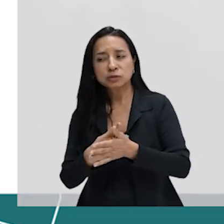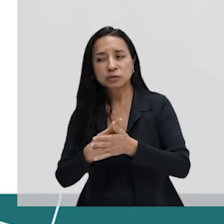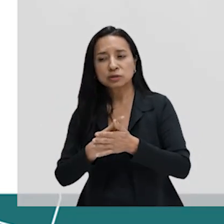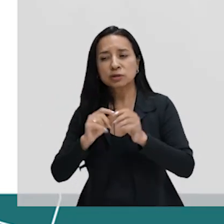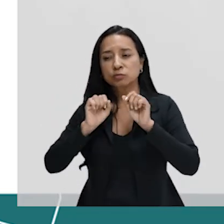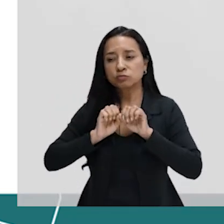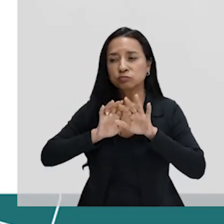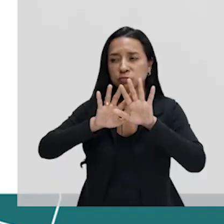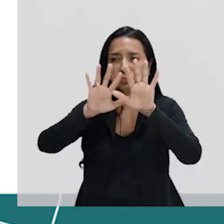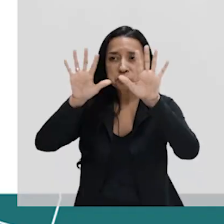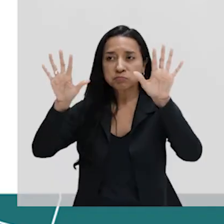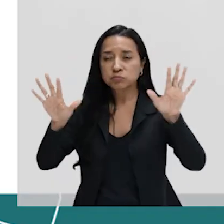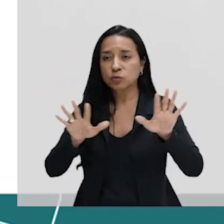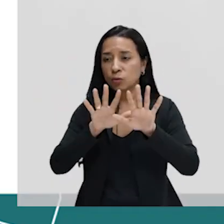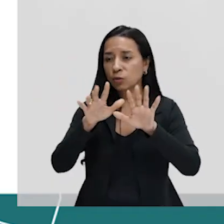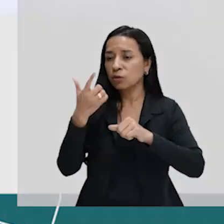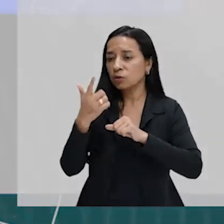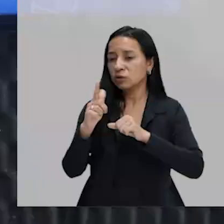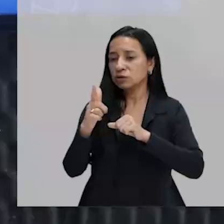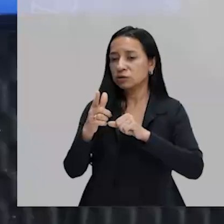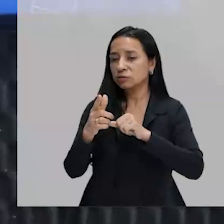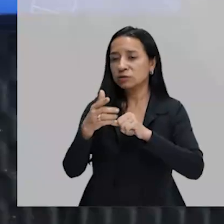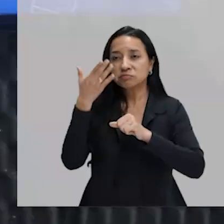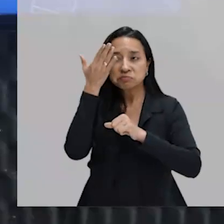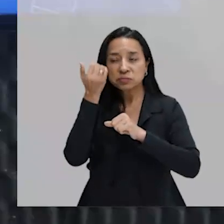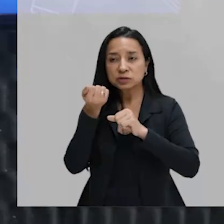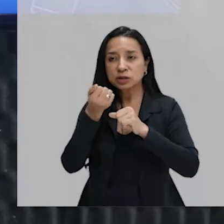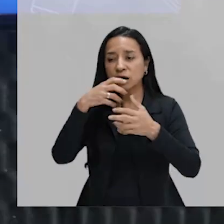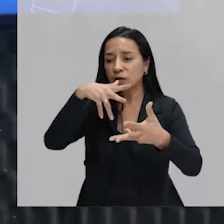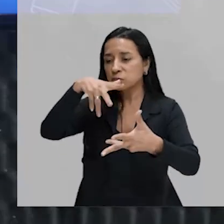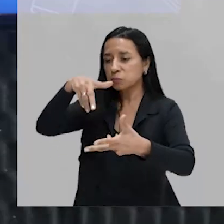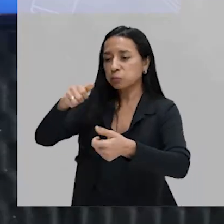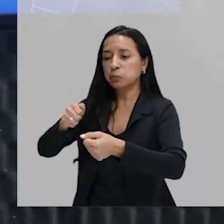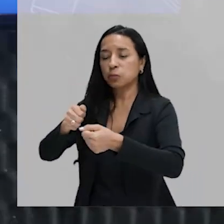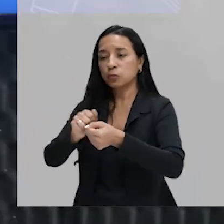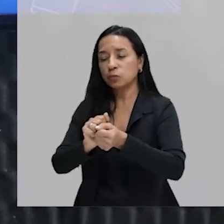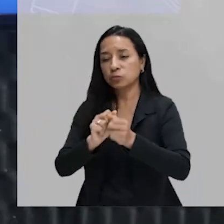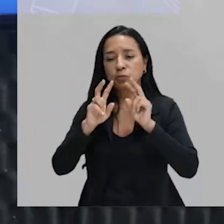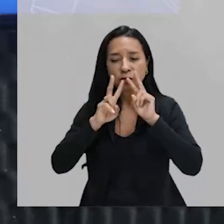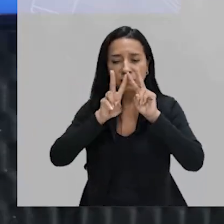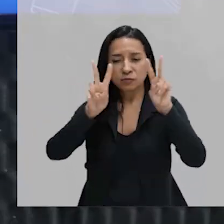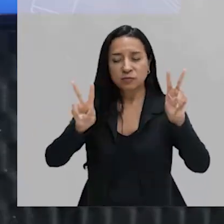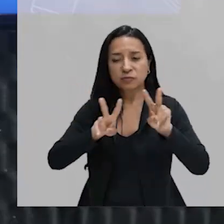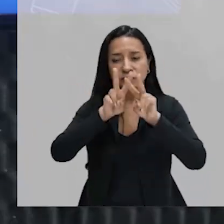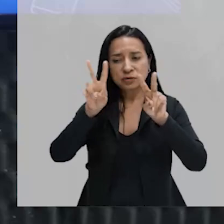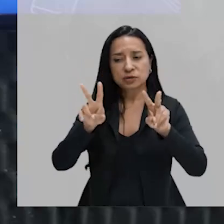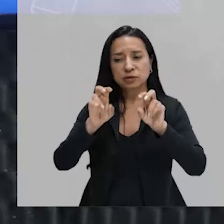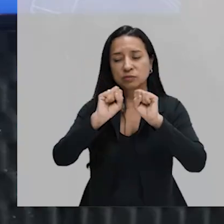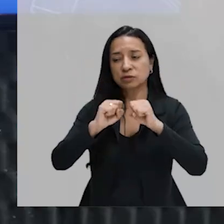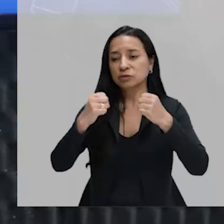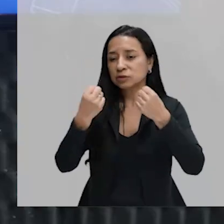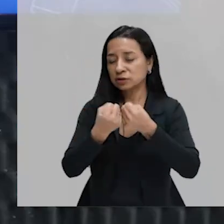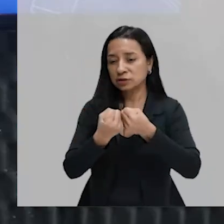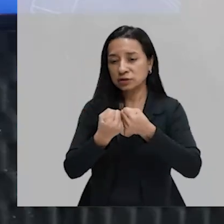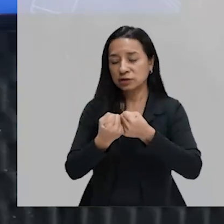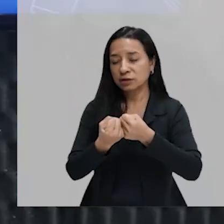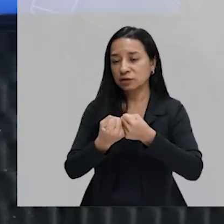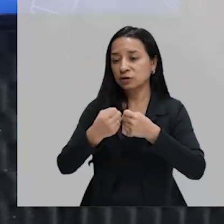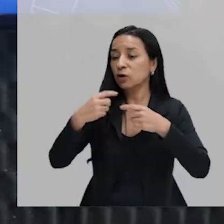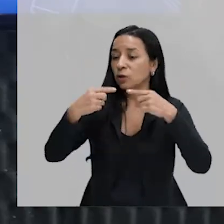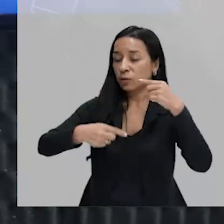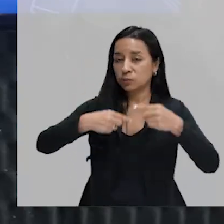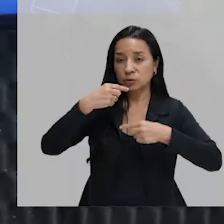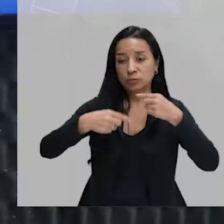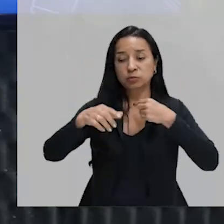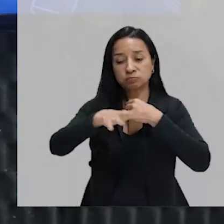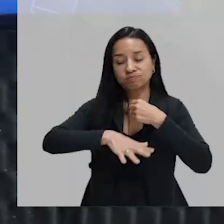Se você não tem uma noção de mundo, uma noção do que está acontecendo na sociedade, no meio político, né, as charges elas estão muito relacionadas